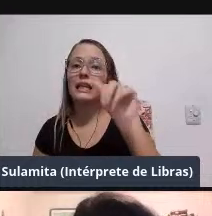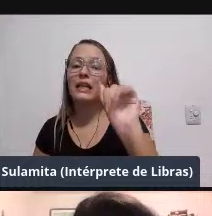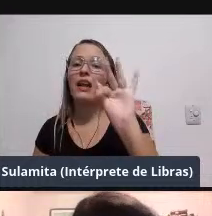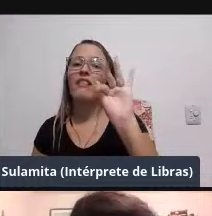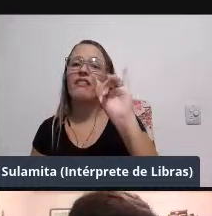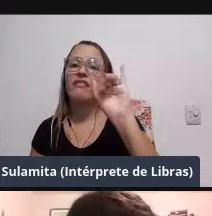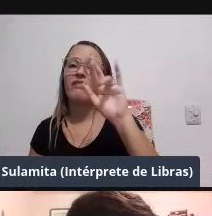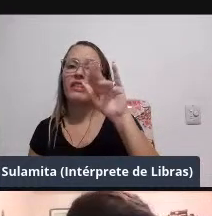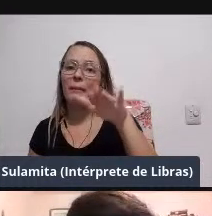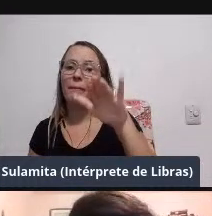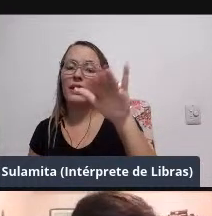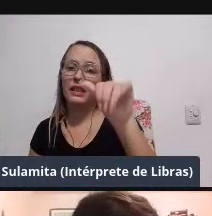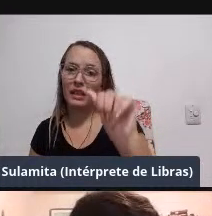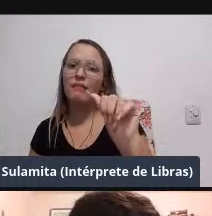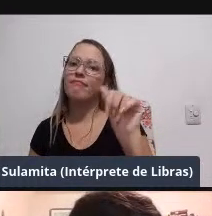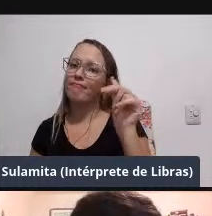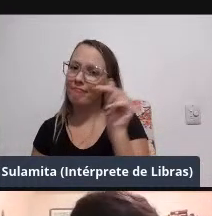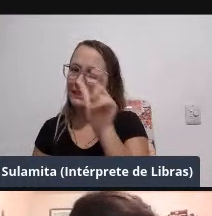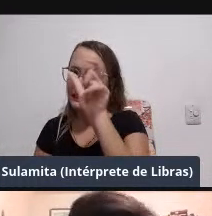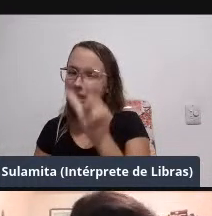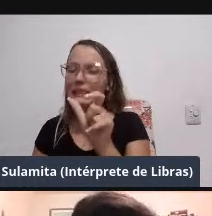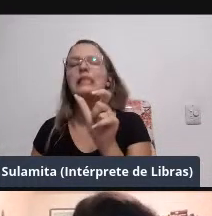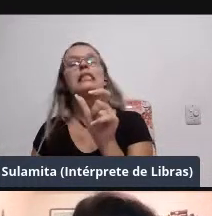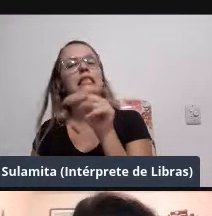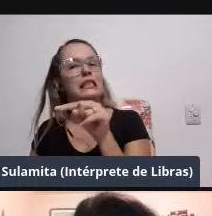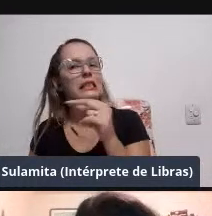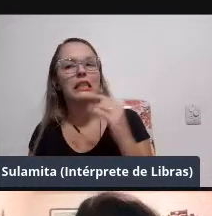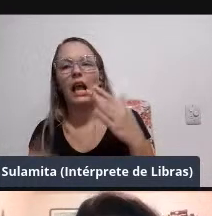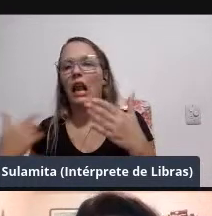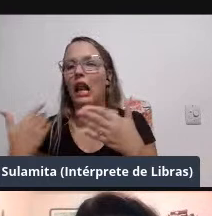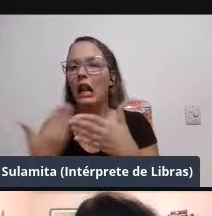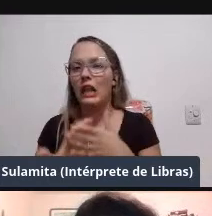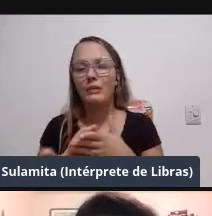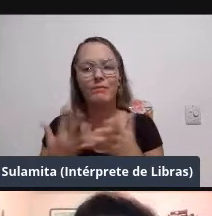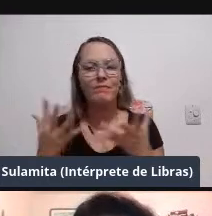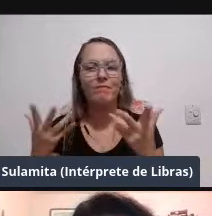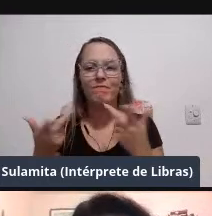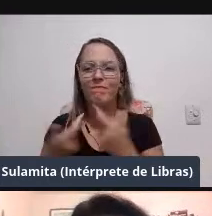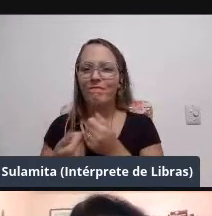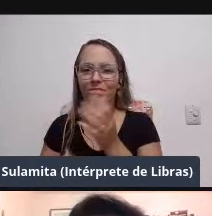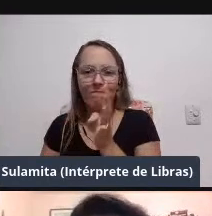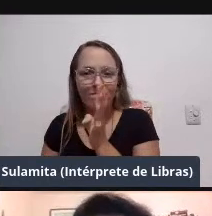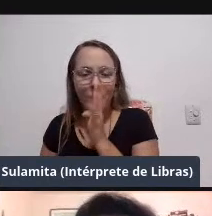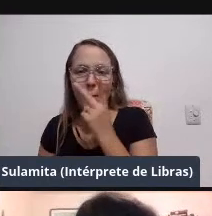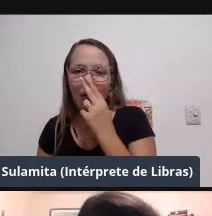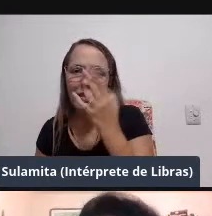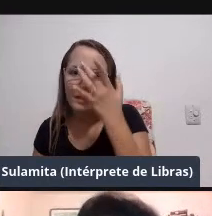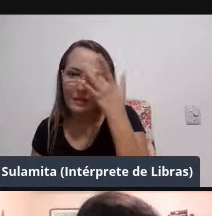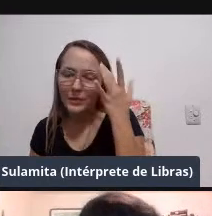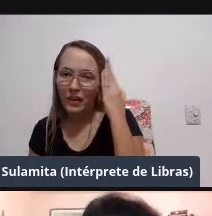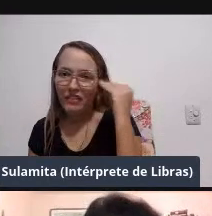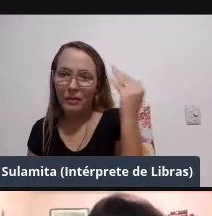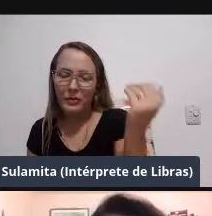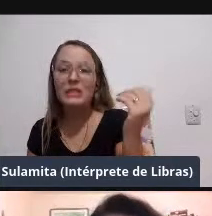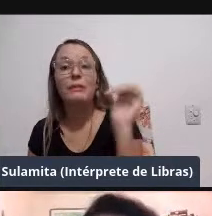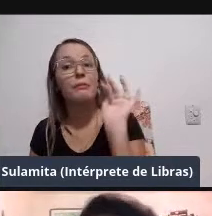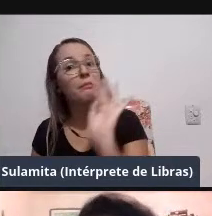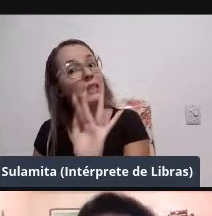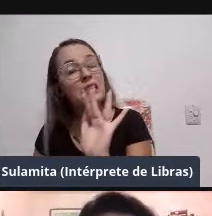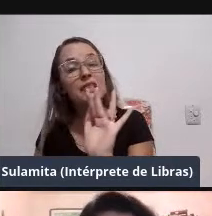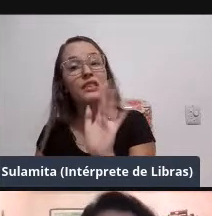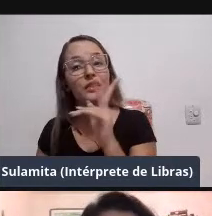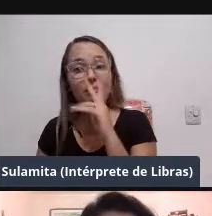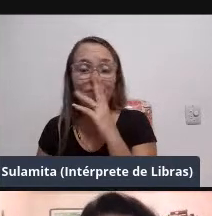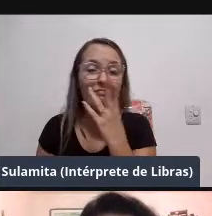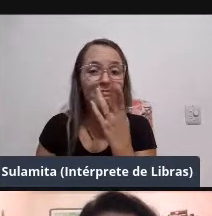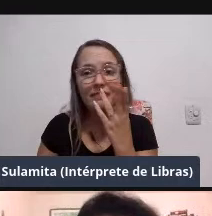a personagem, a trajetória mais vista, né, mas ela não é apenas o que já é, ela